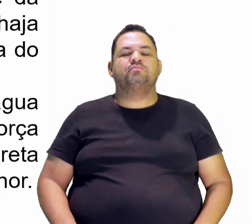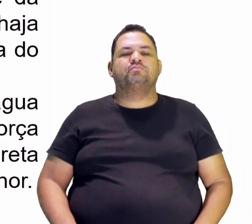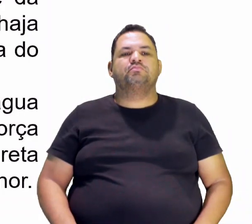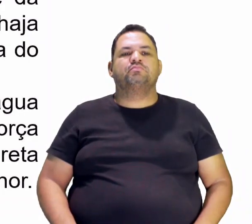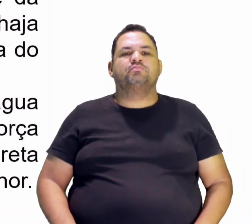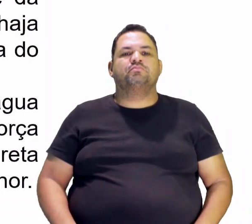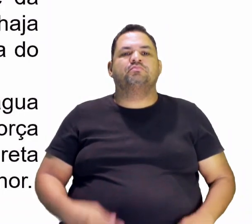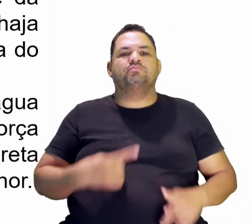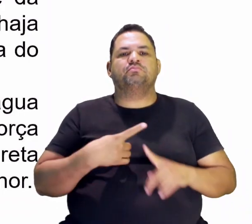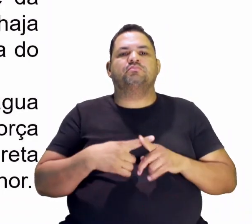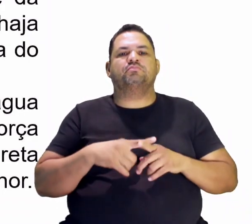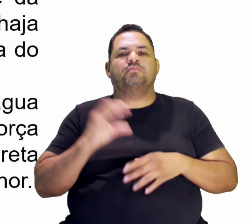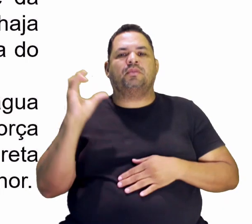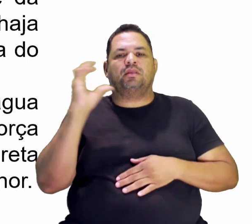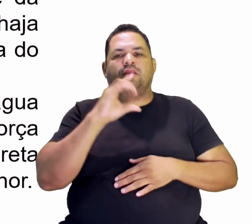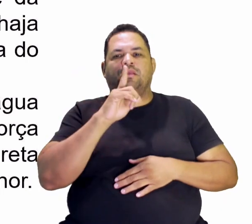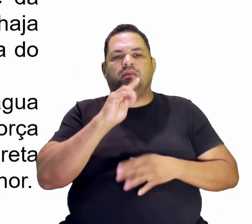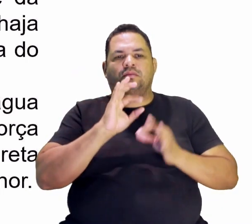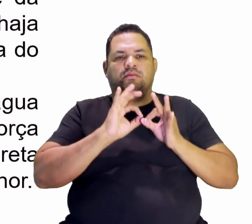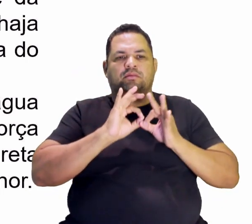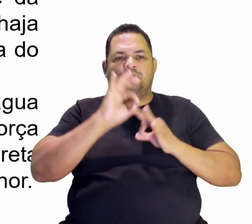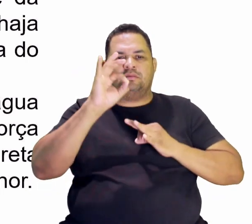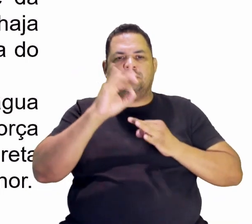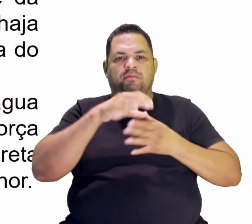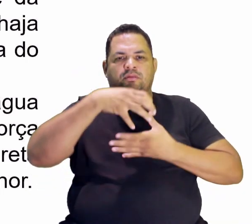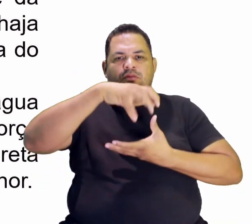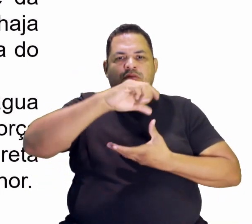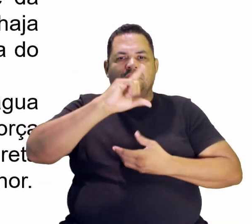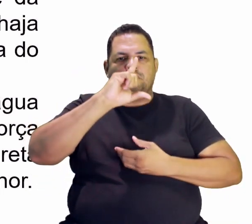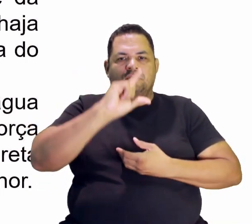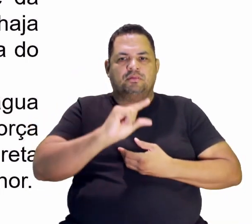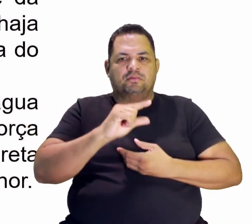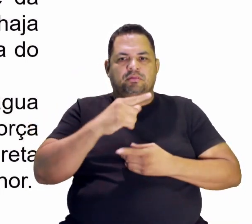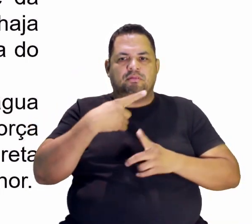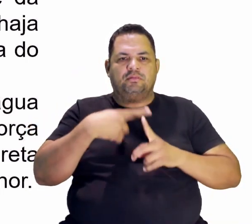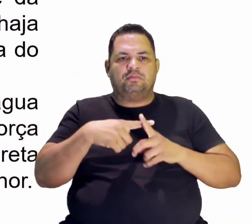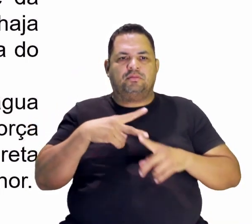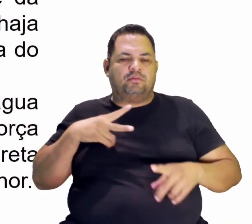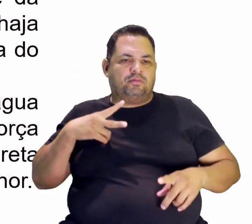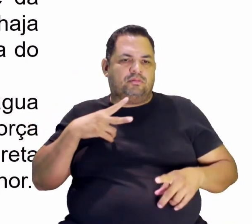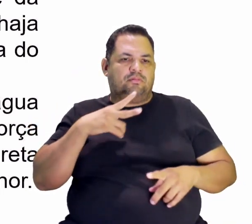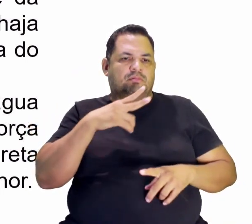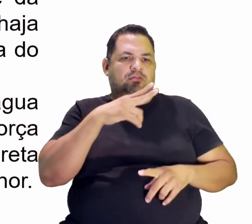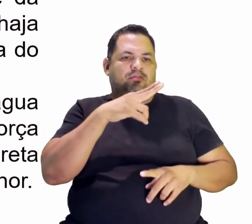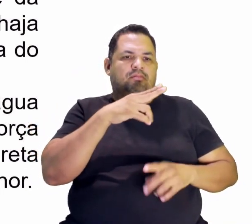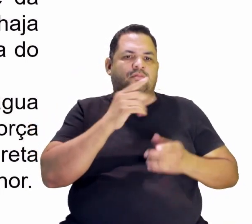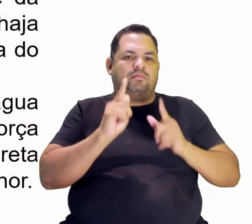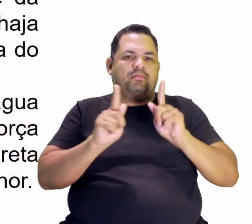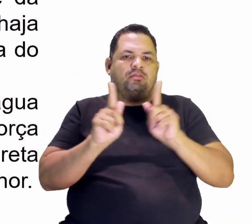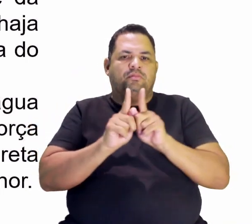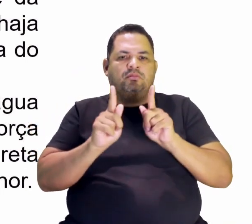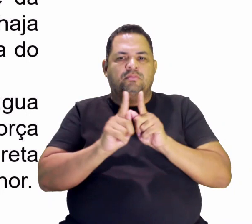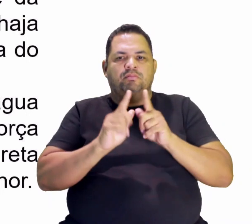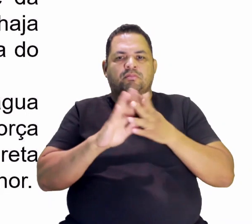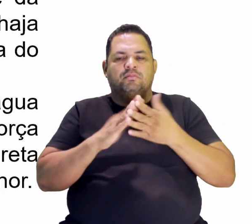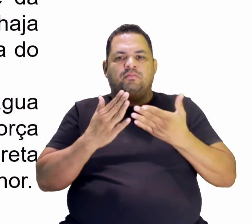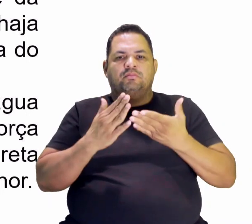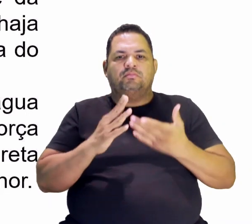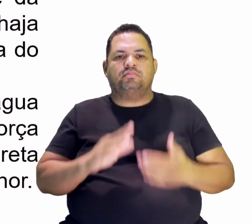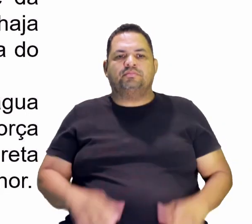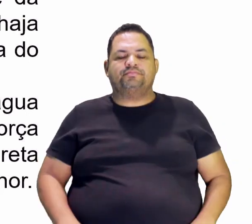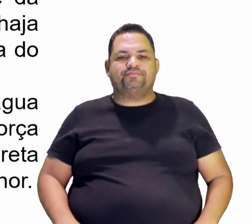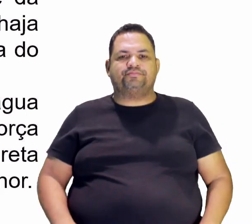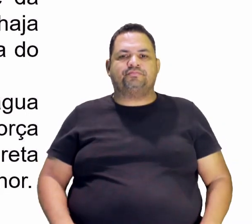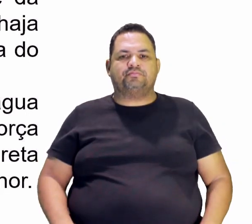Será que uma vez que a velocidade da água distante da boca da torneira é menor, devido à ação da força gravitacional, olha, se o movimento